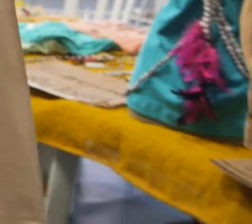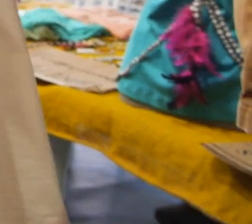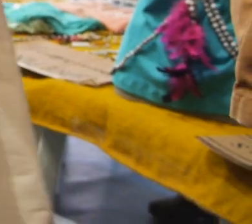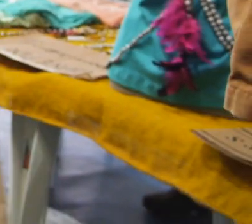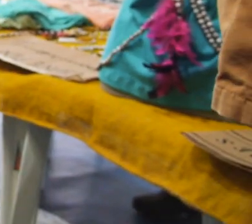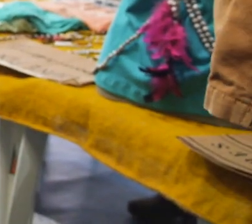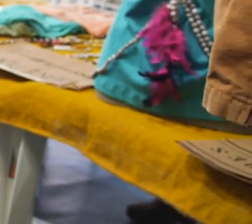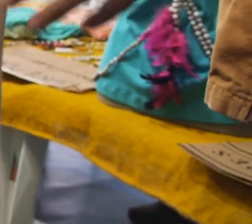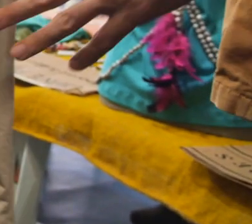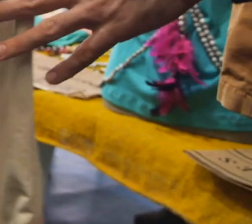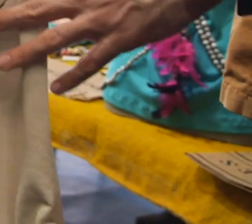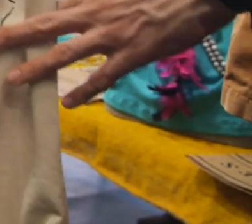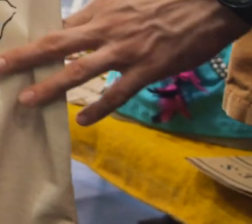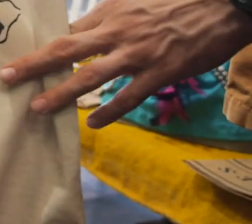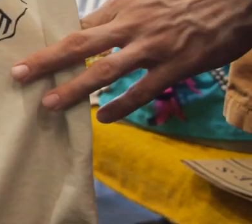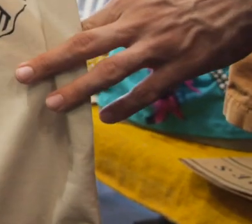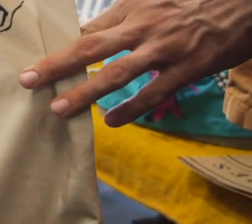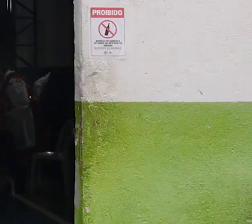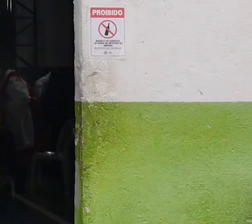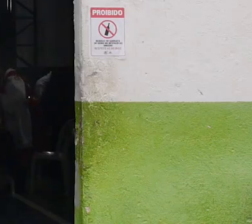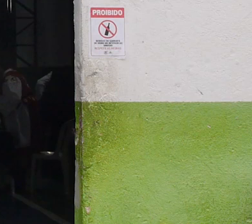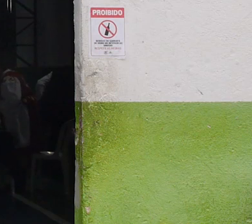Imagens da movimentação na feira.